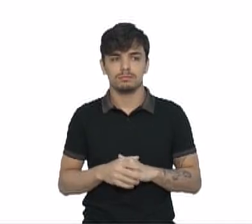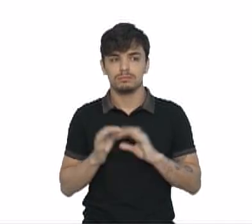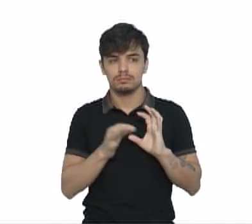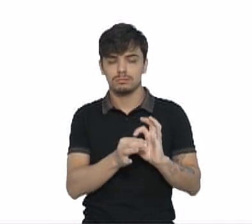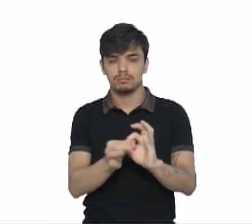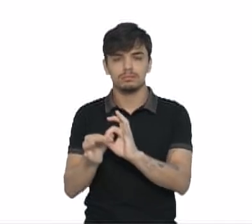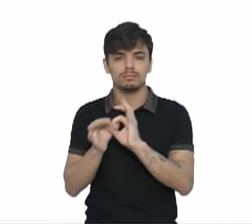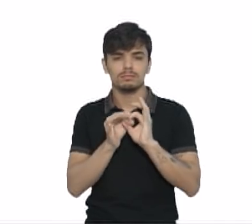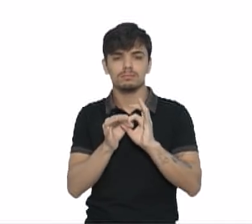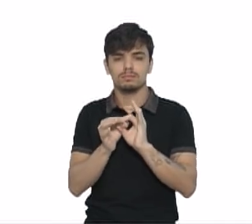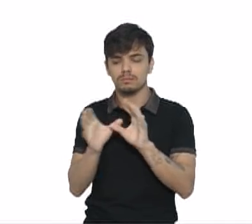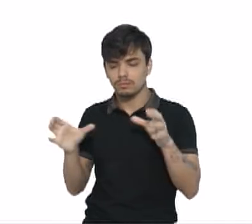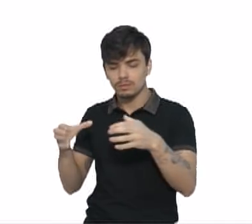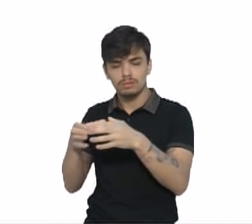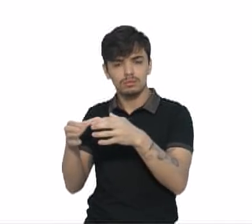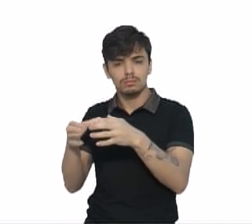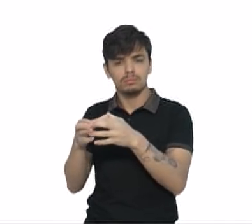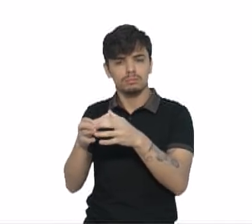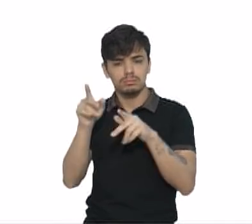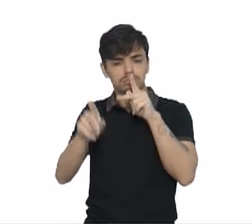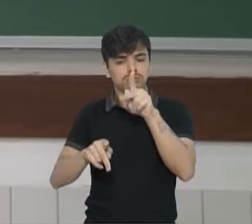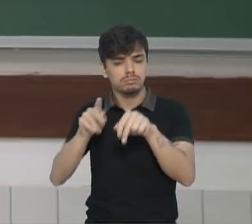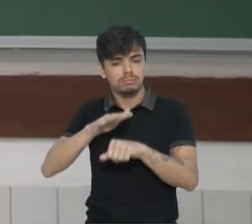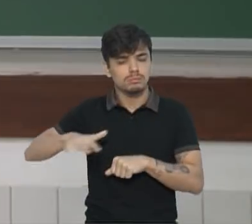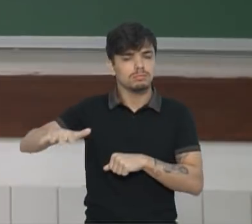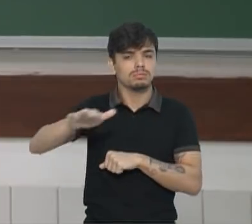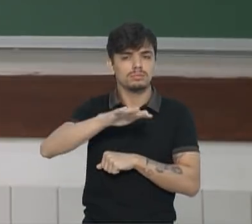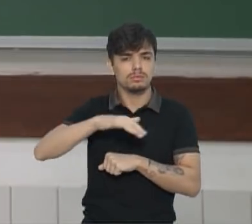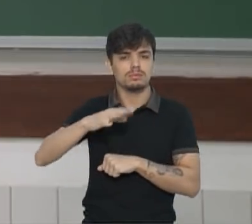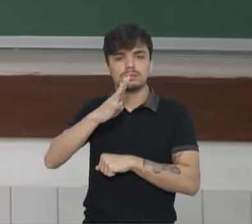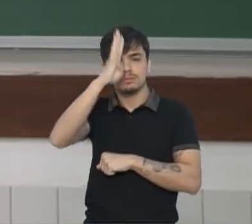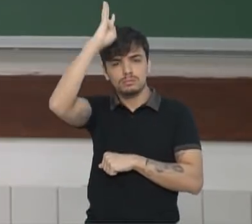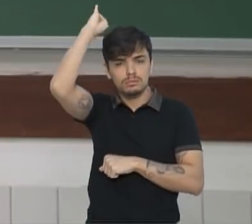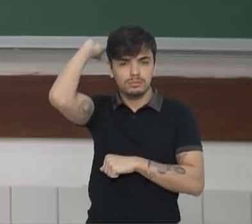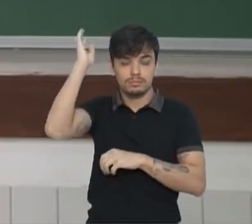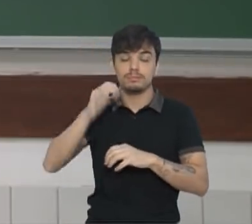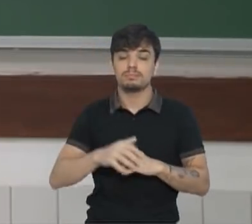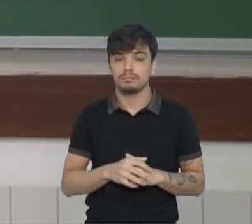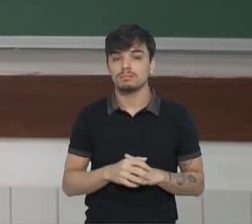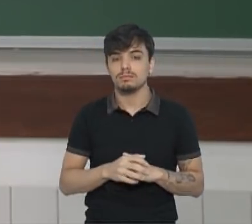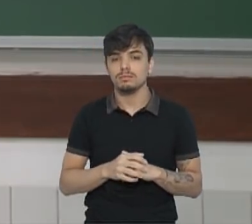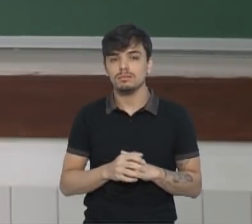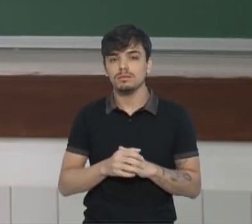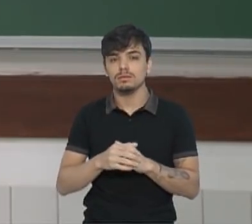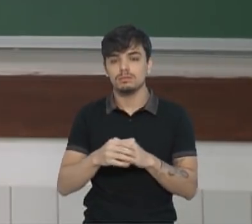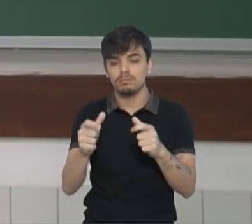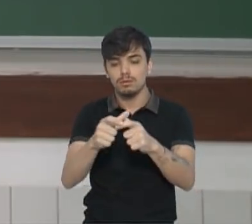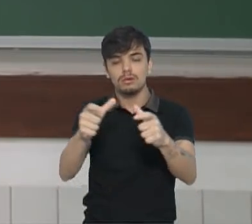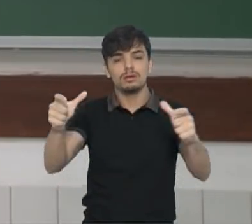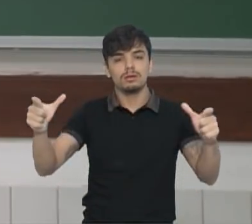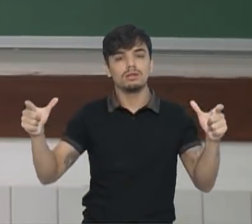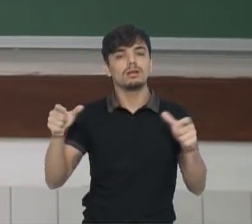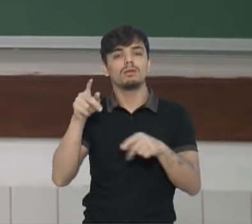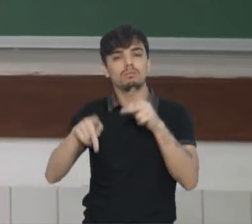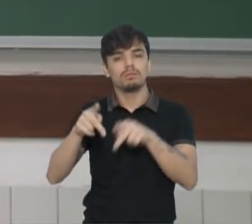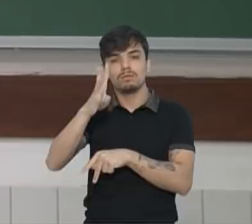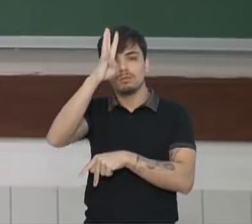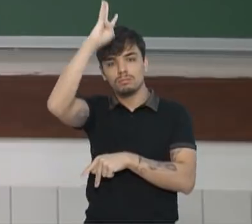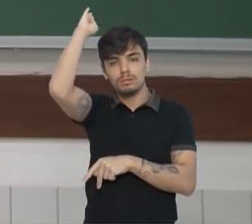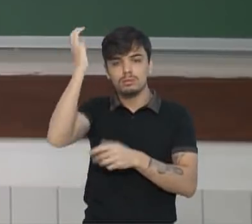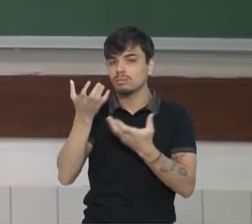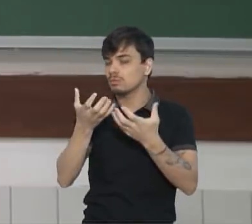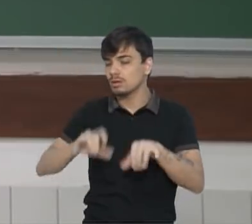da população romana. A maior parte dos romanos no século V não queriam mais o Império Romano, estavam